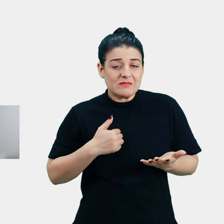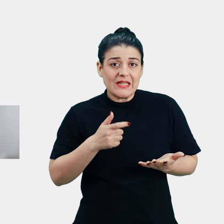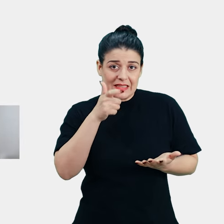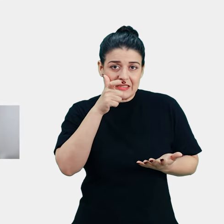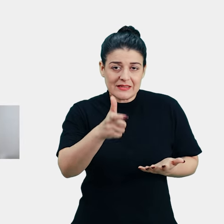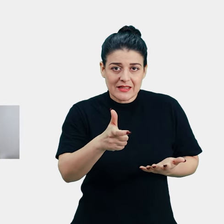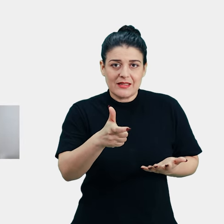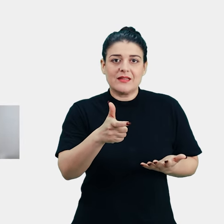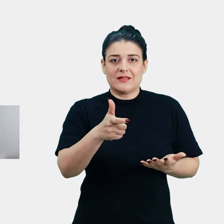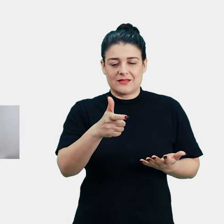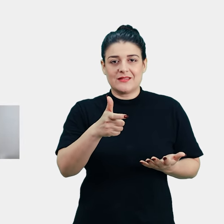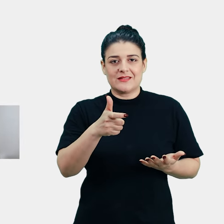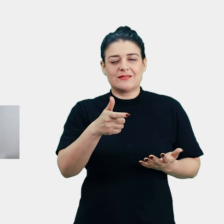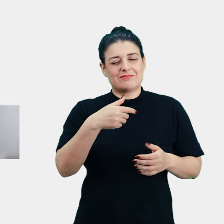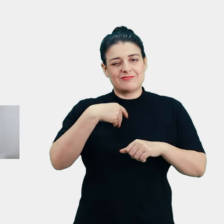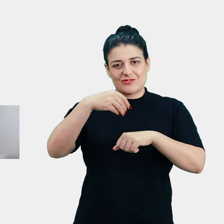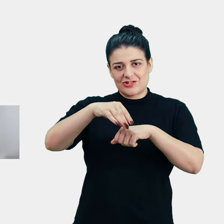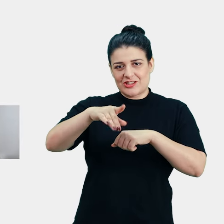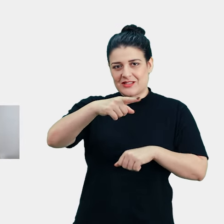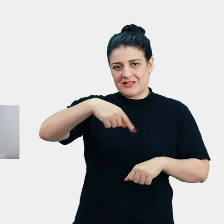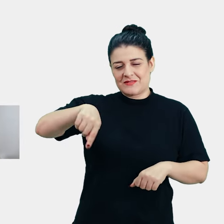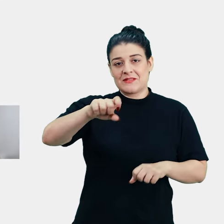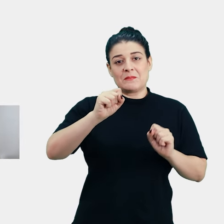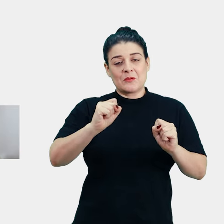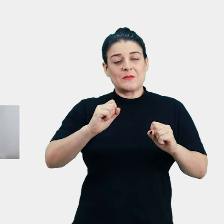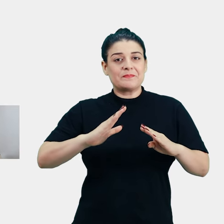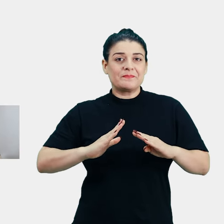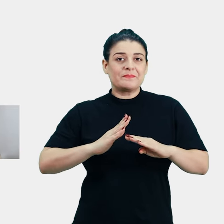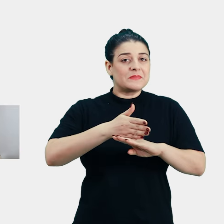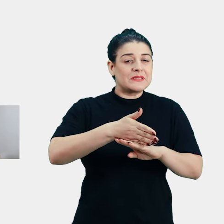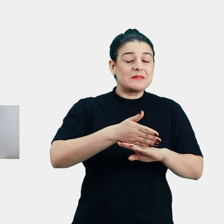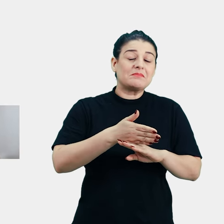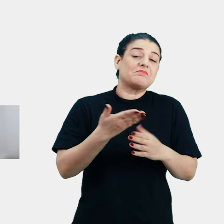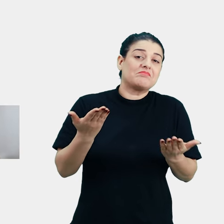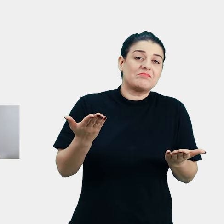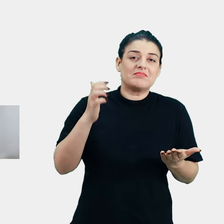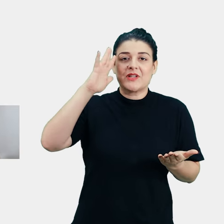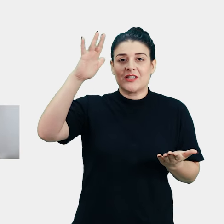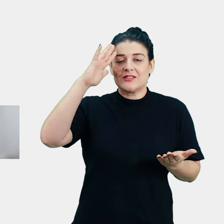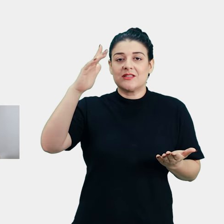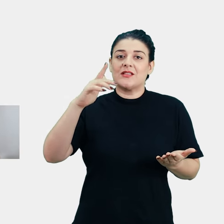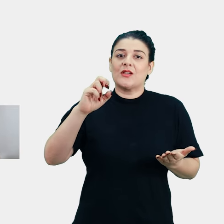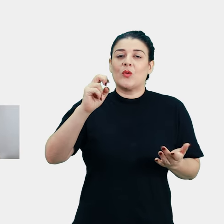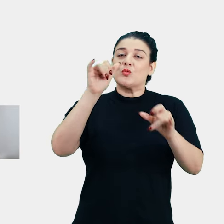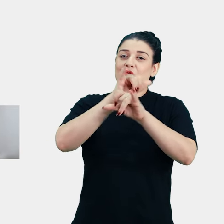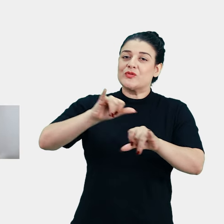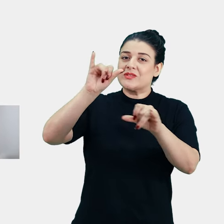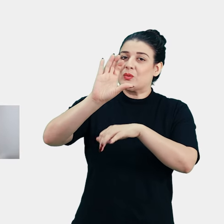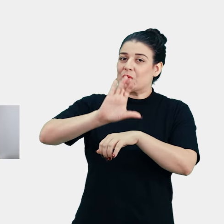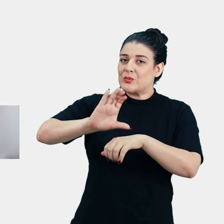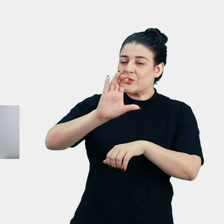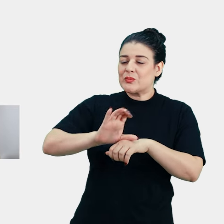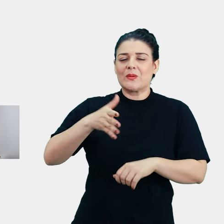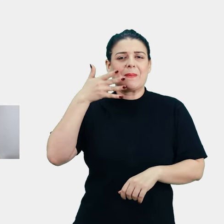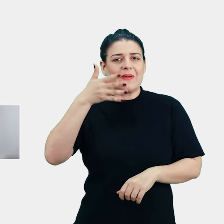mais, eu deixo aqui como dica. Então, quem sabe, né, pessoal, tem divulgação de cursos,